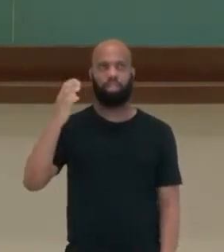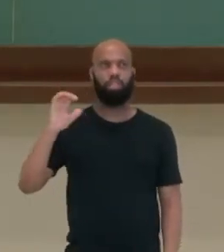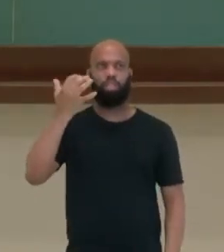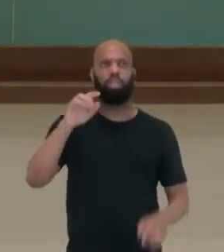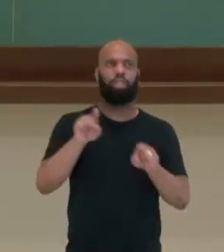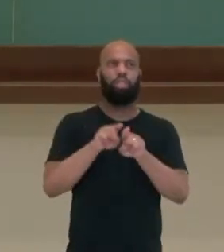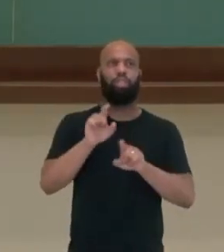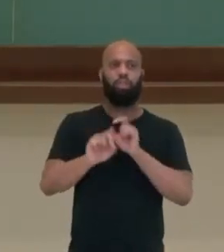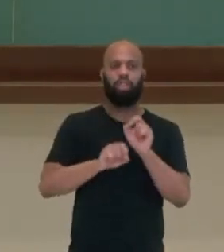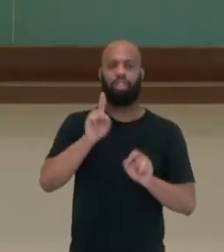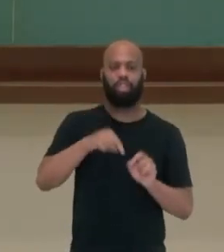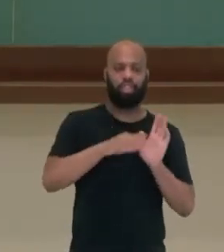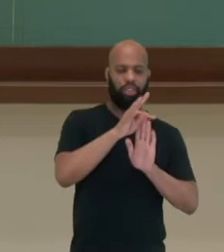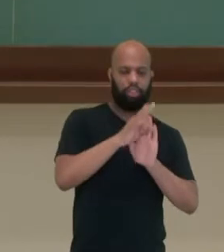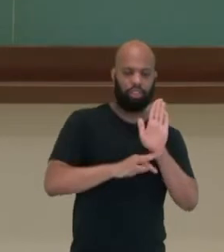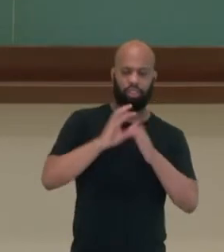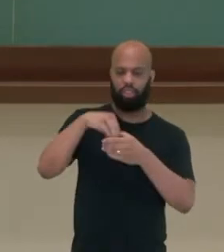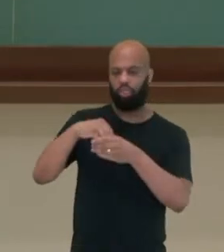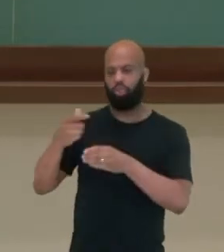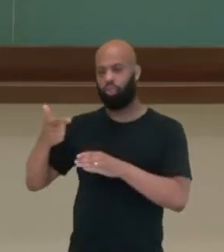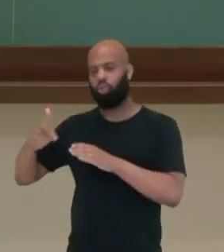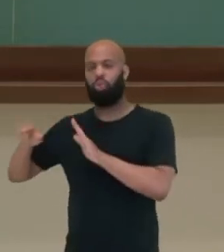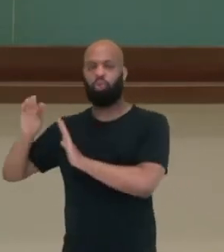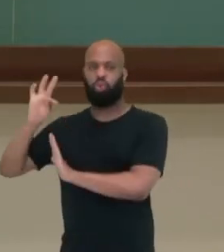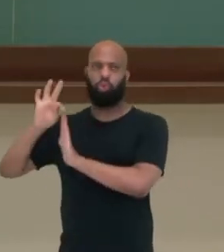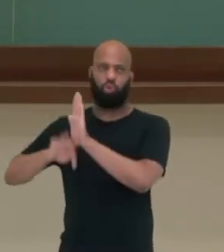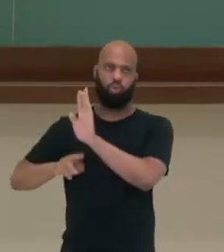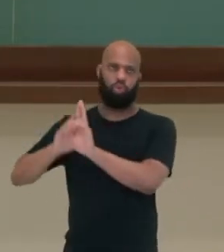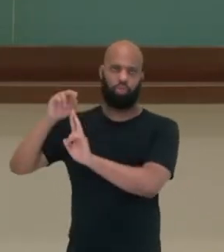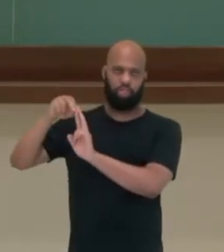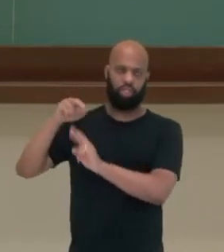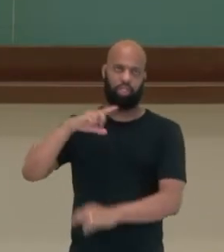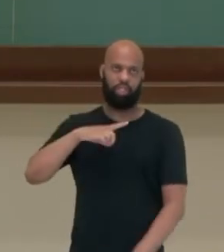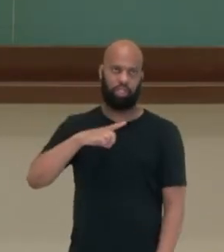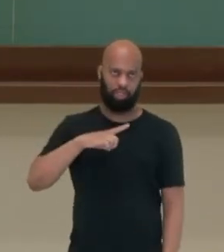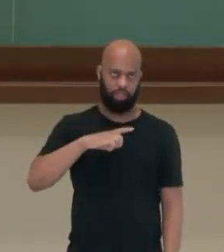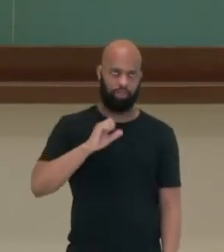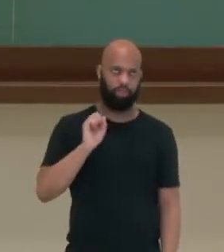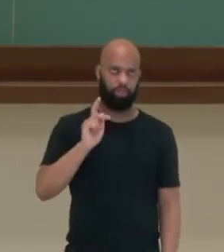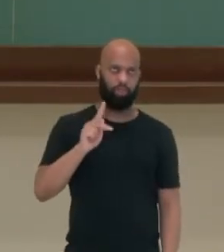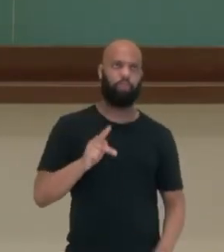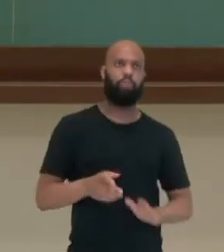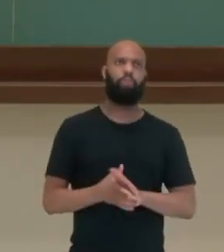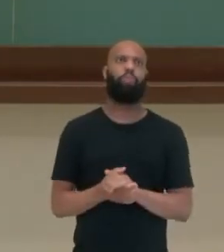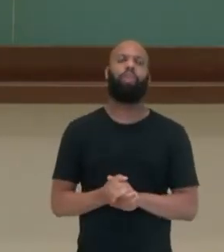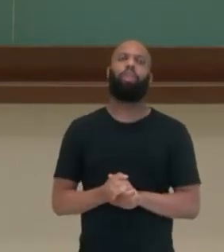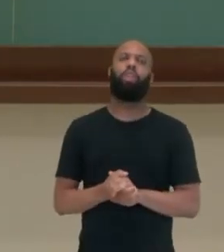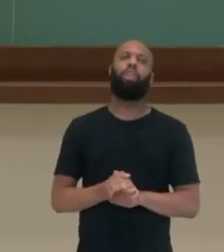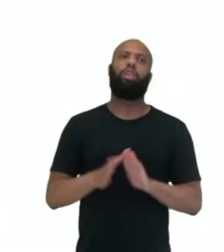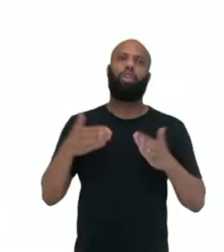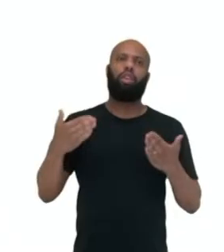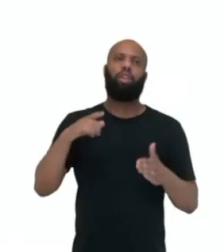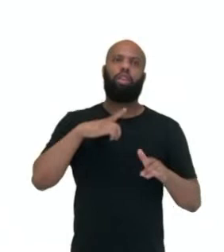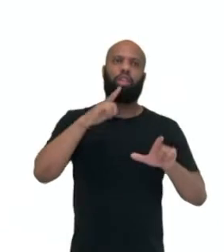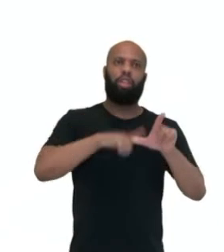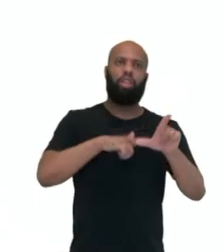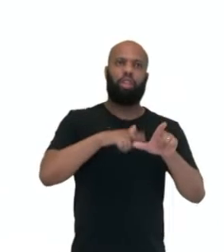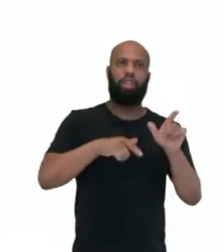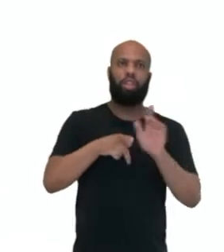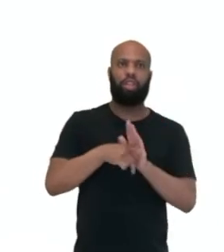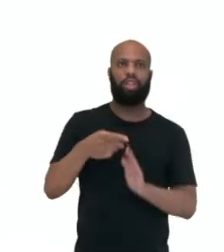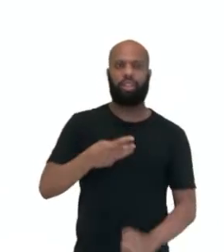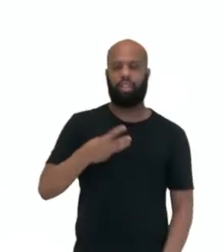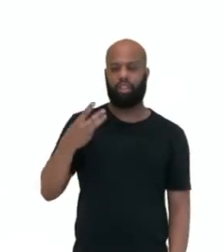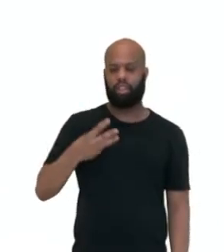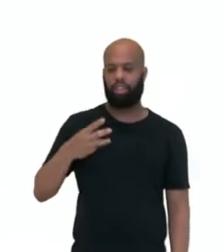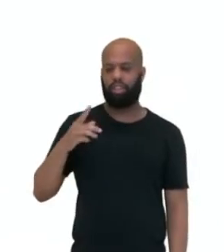chamada de intertextualidade. Um texto refere-se a outro mais anterior. Então, a letra terceira do plural,